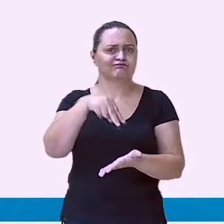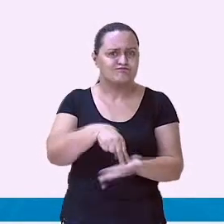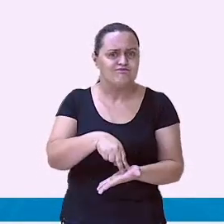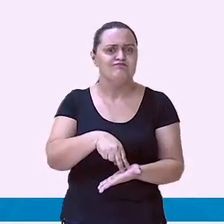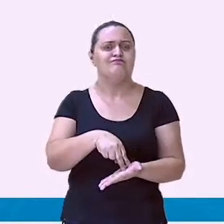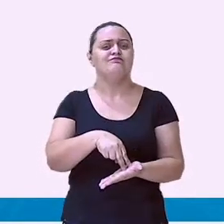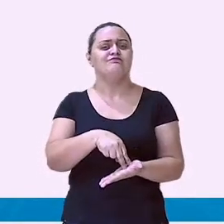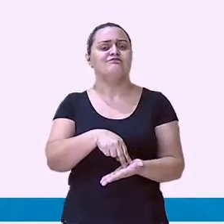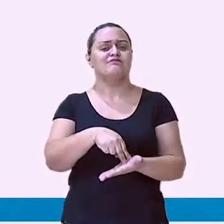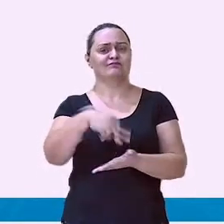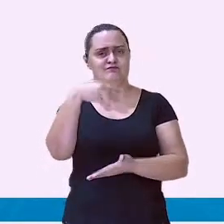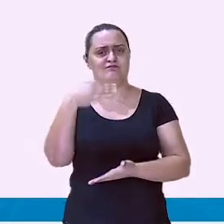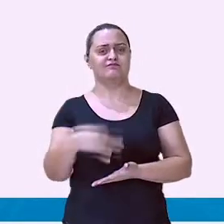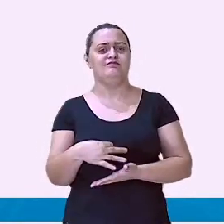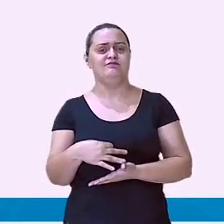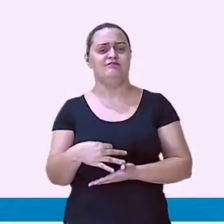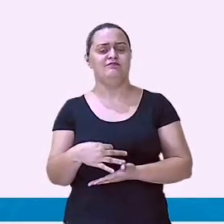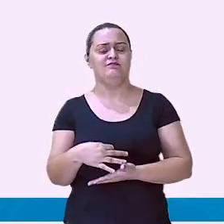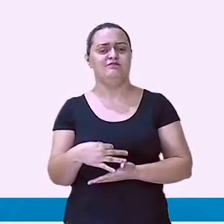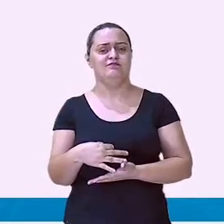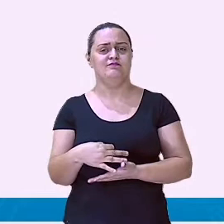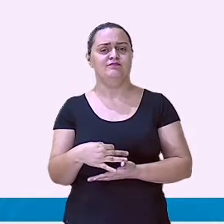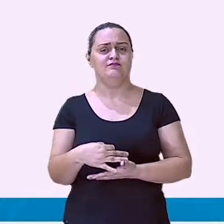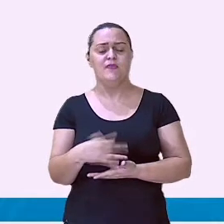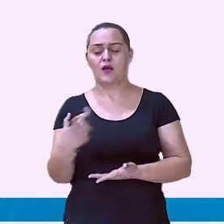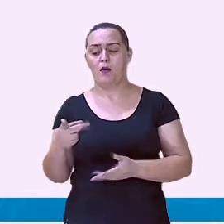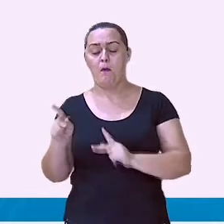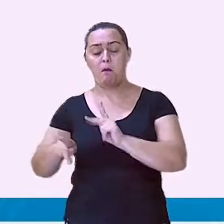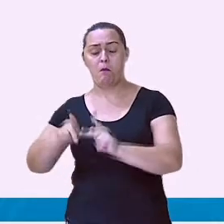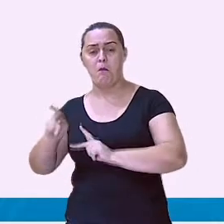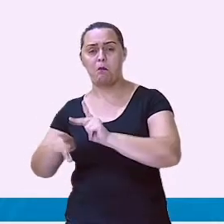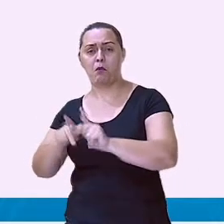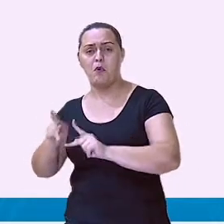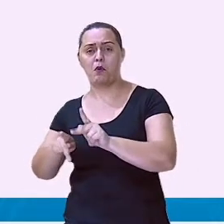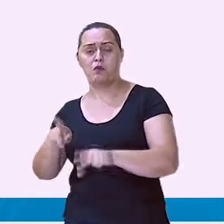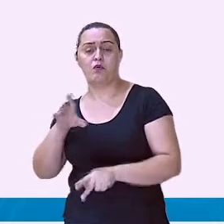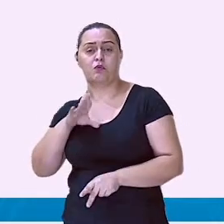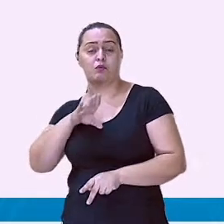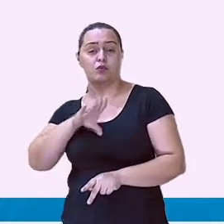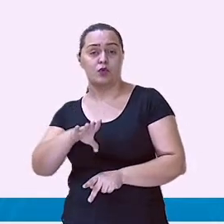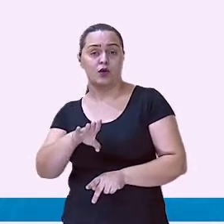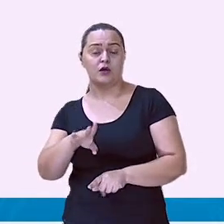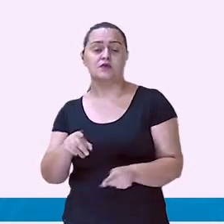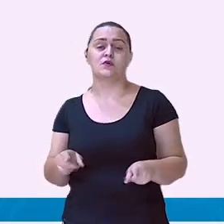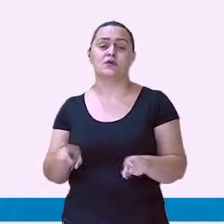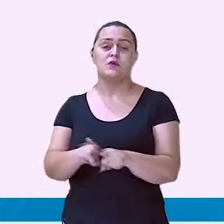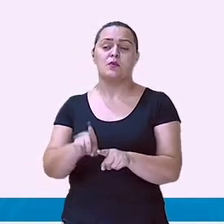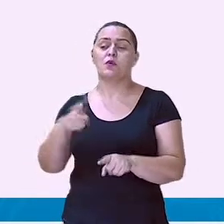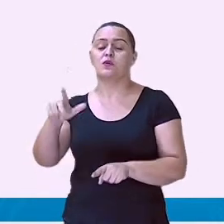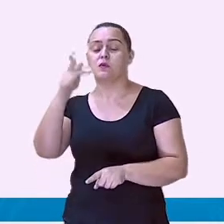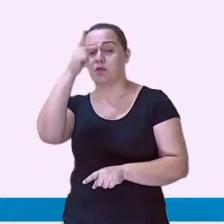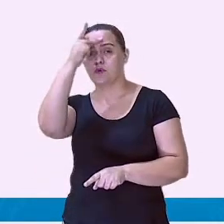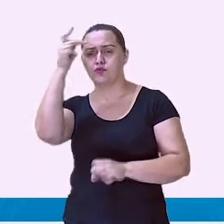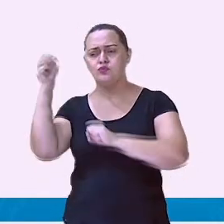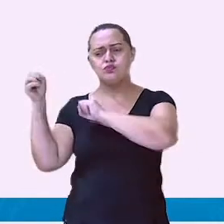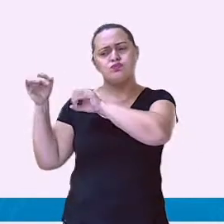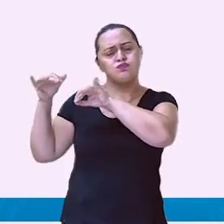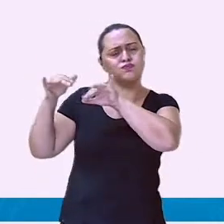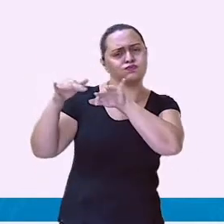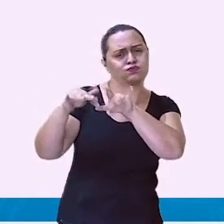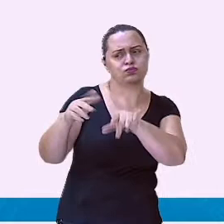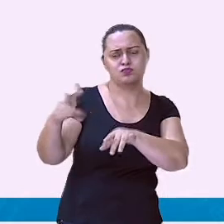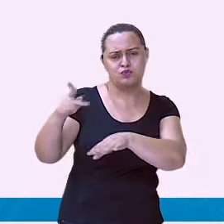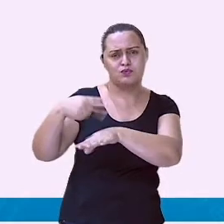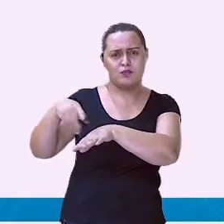esses portugueses, juntamente com todos os demais imigrantes que vieram para aqui, e quando eu falo